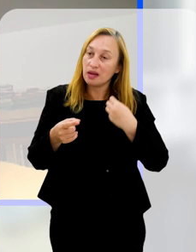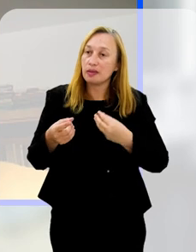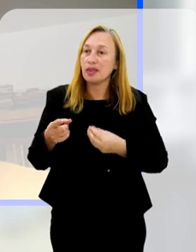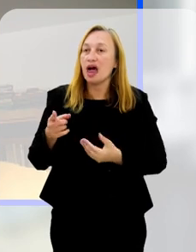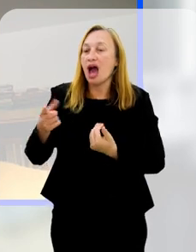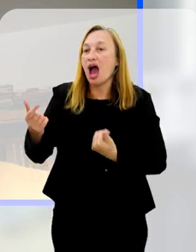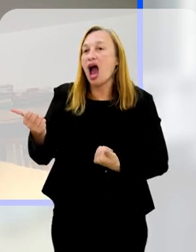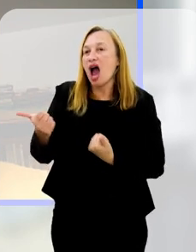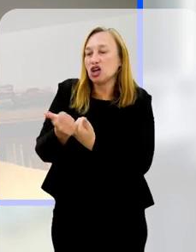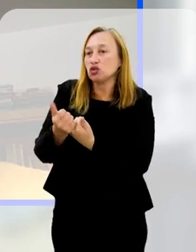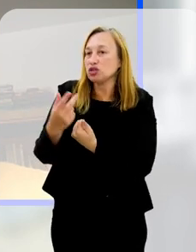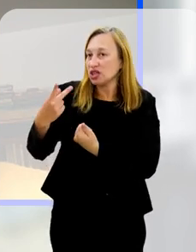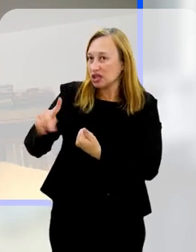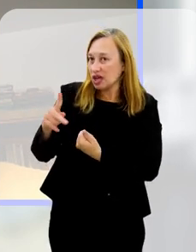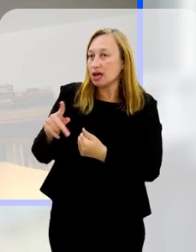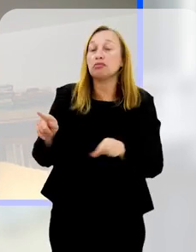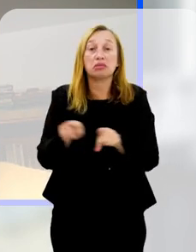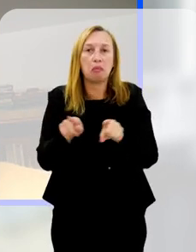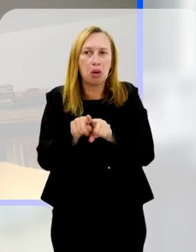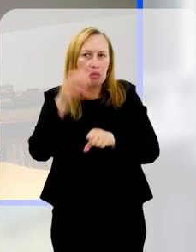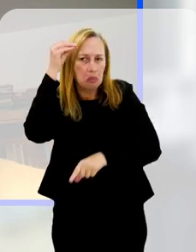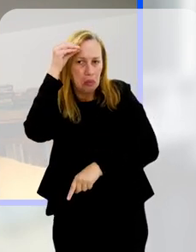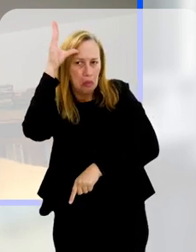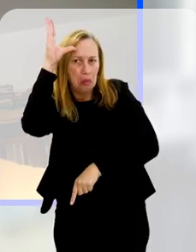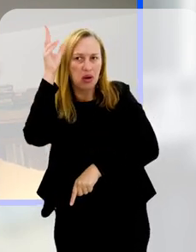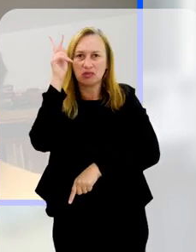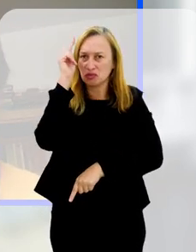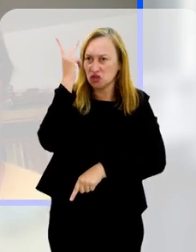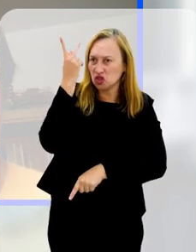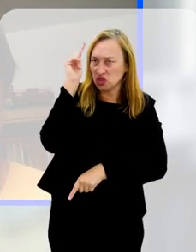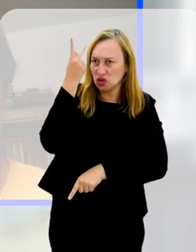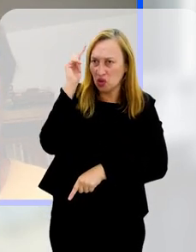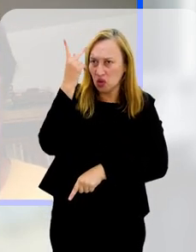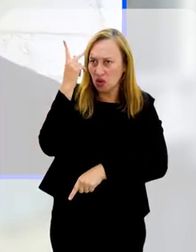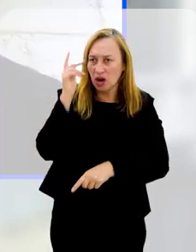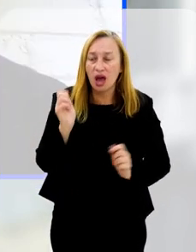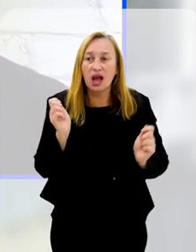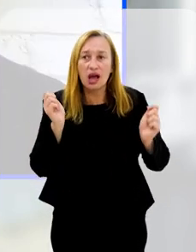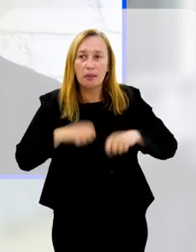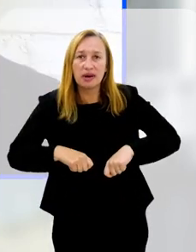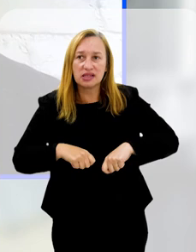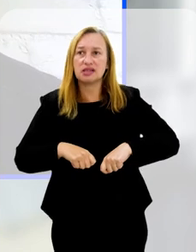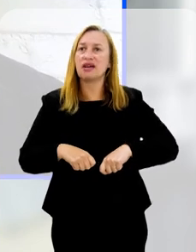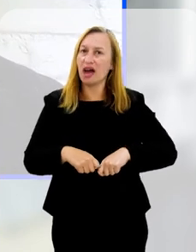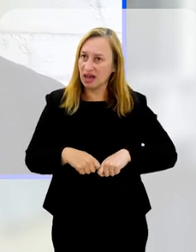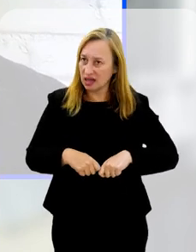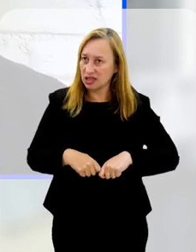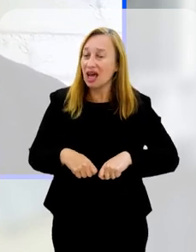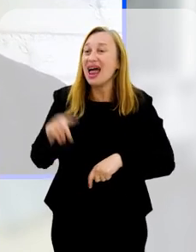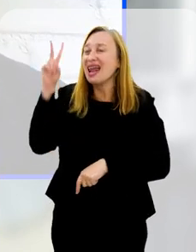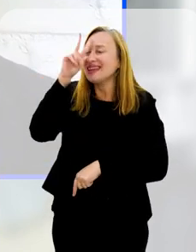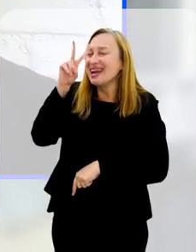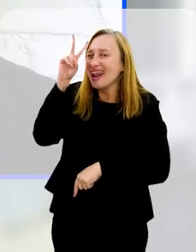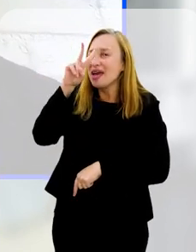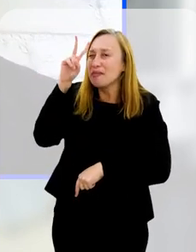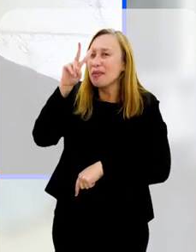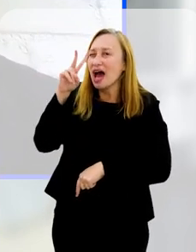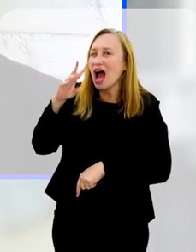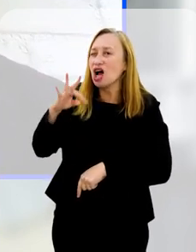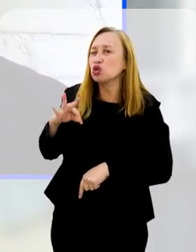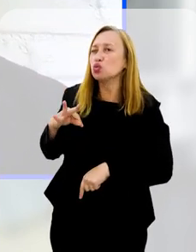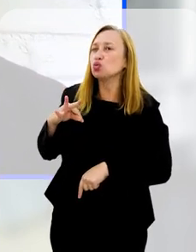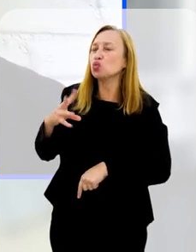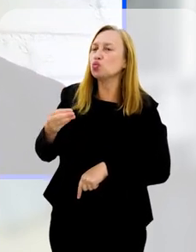a contribuição dele não é só isso, é também do conhecimento histórico e da capacidade de resgatar na